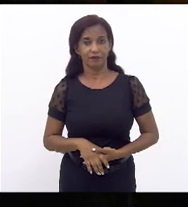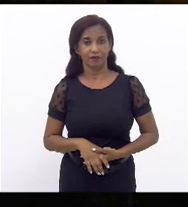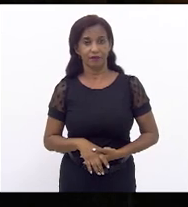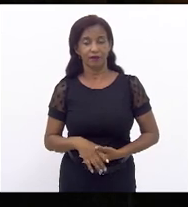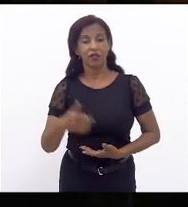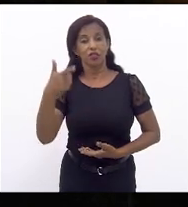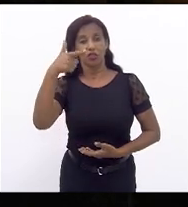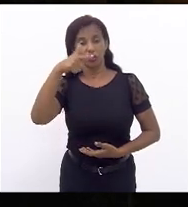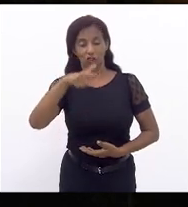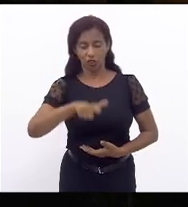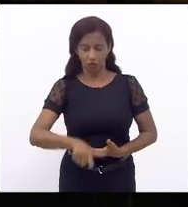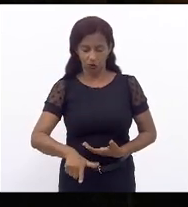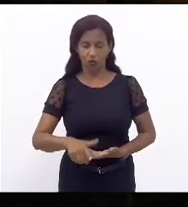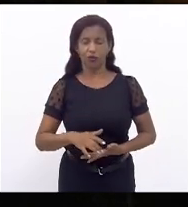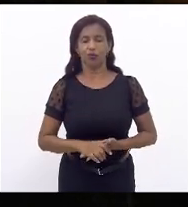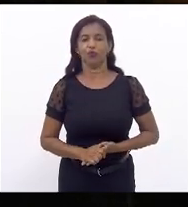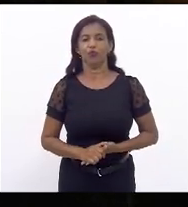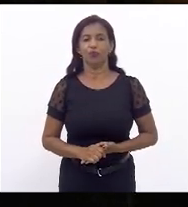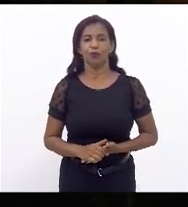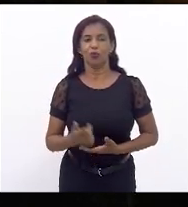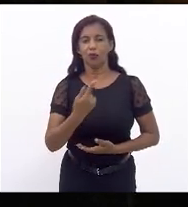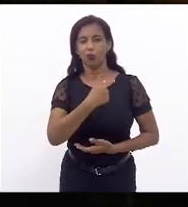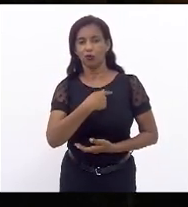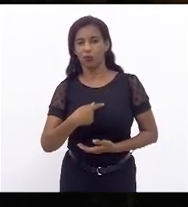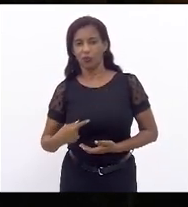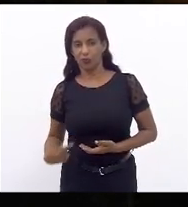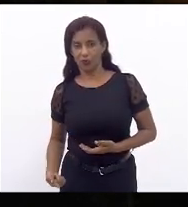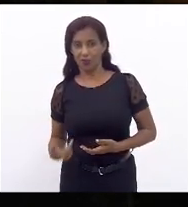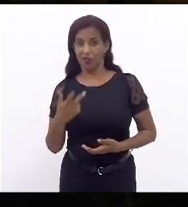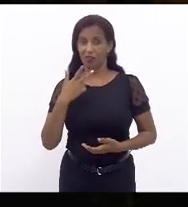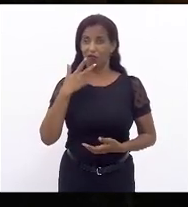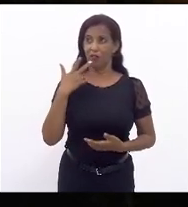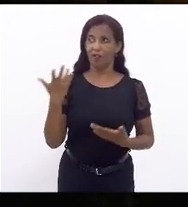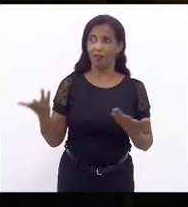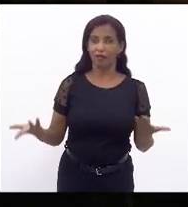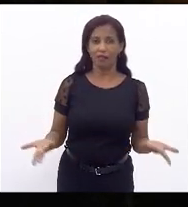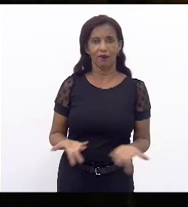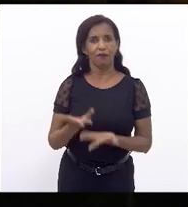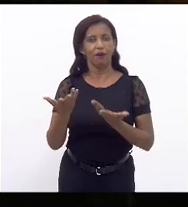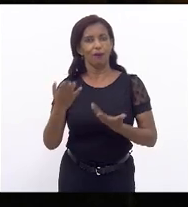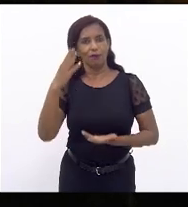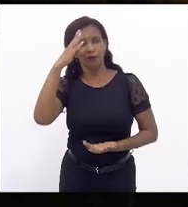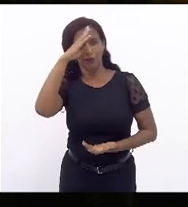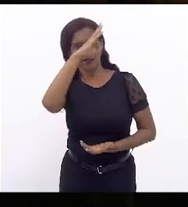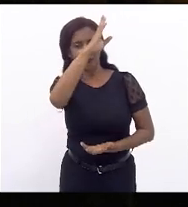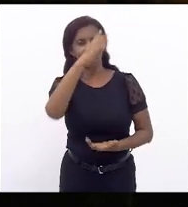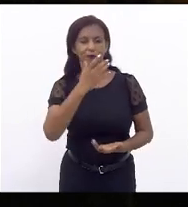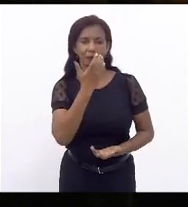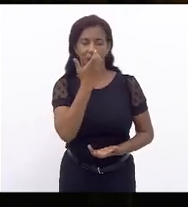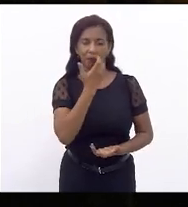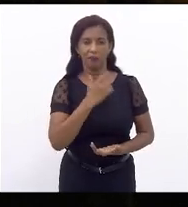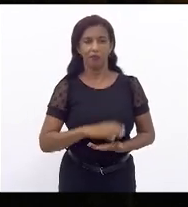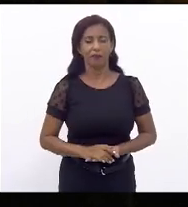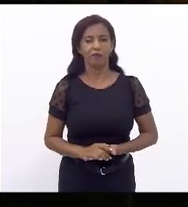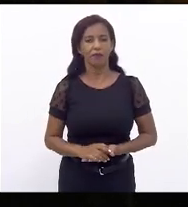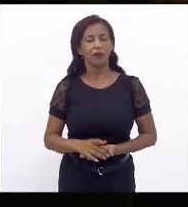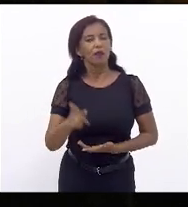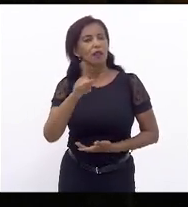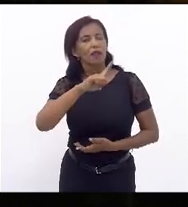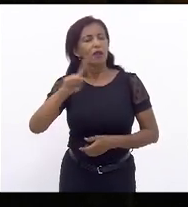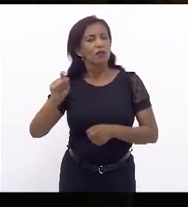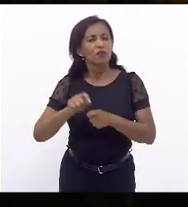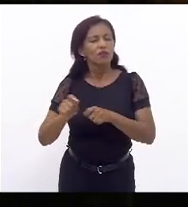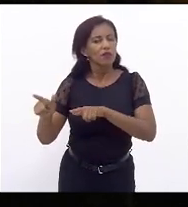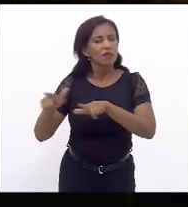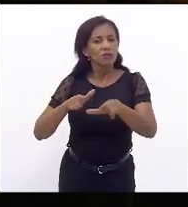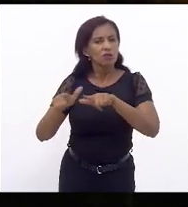Mais uma vez, como dito, governador que se diz tão bolsonarista, ele não fez os trabalhos